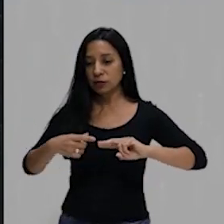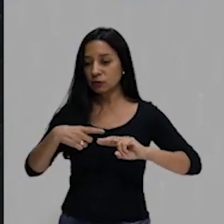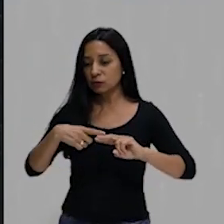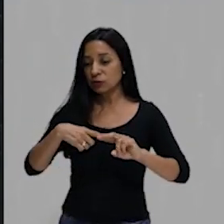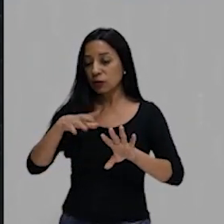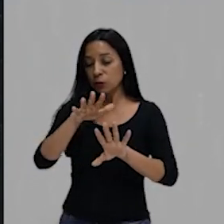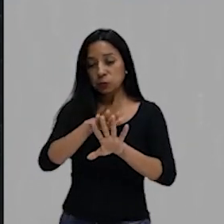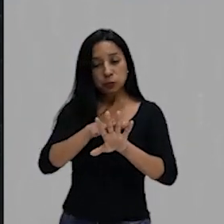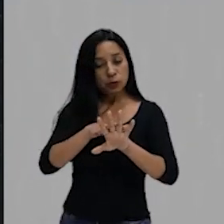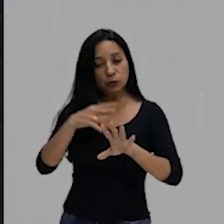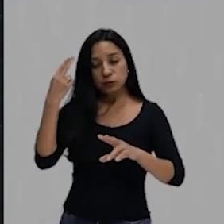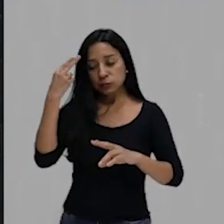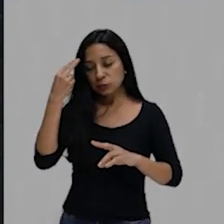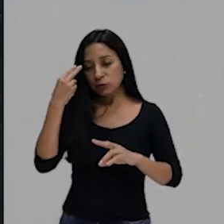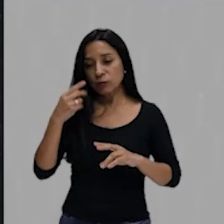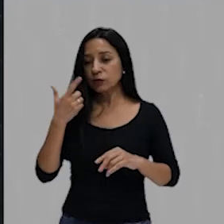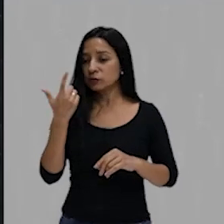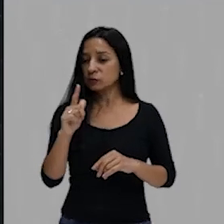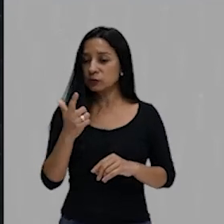não vai ter mais de